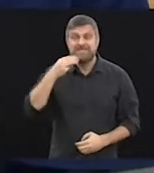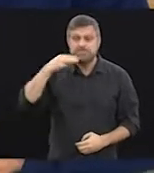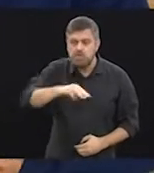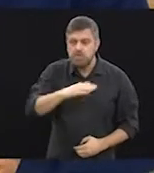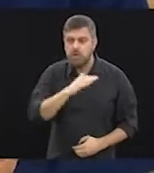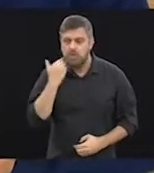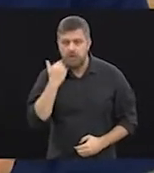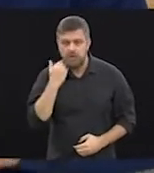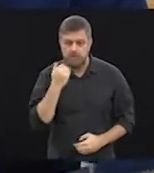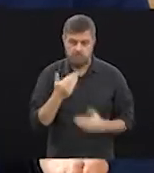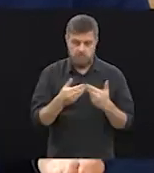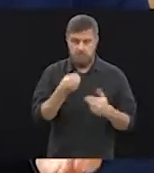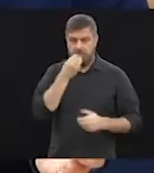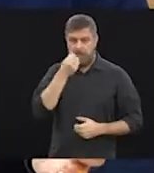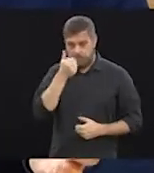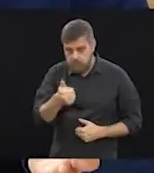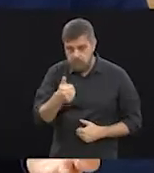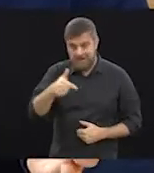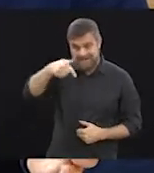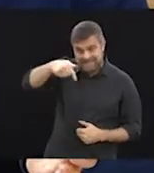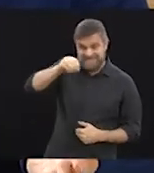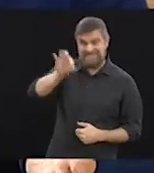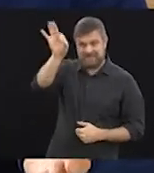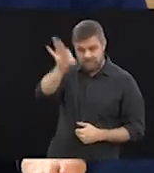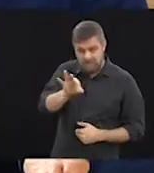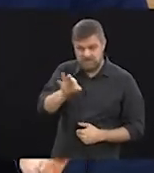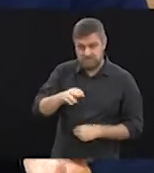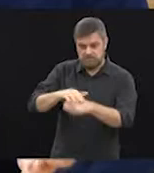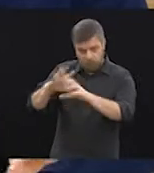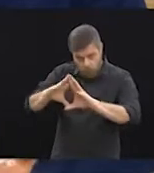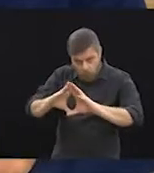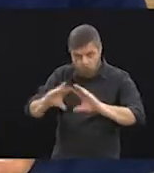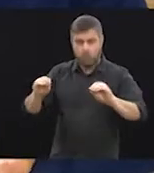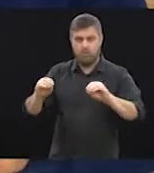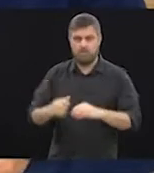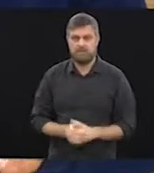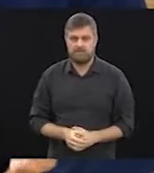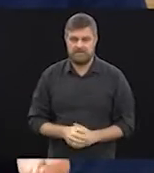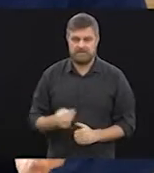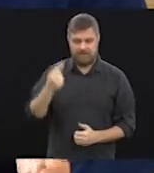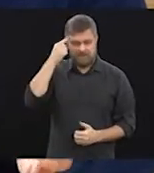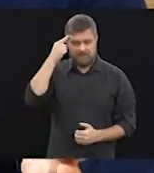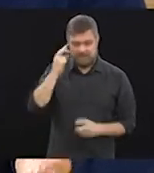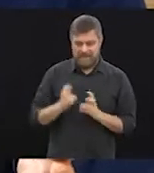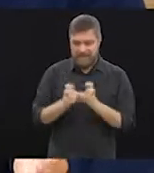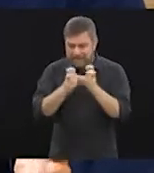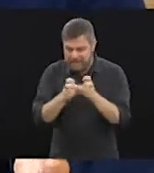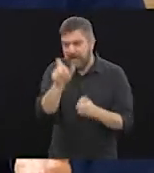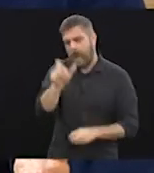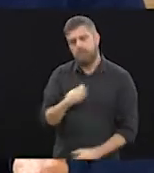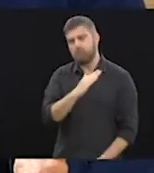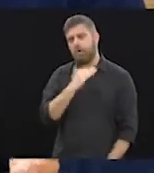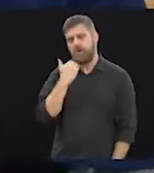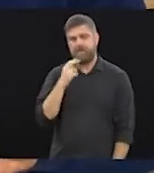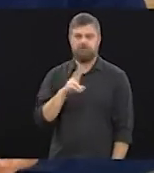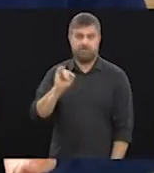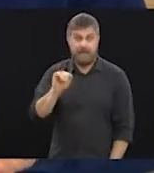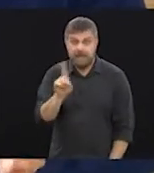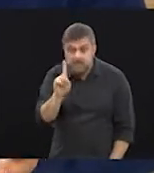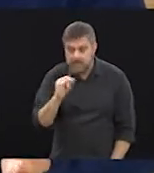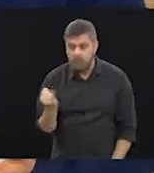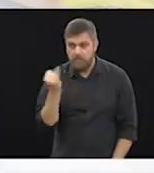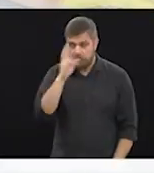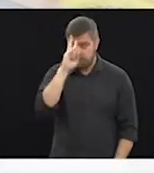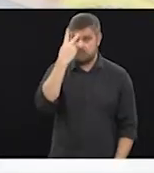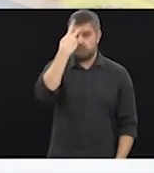o lado bom é que 70% curam, né? Então, câncer não é mais uma condenação à morte, é importante